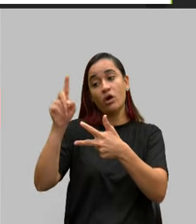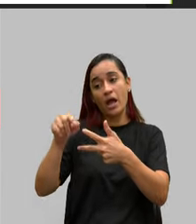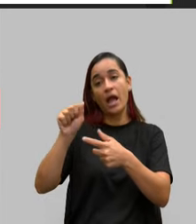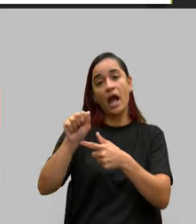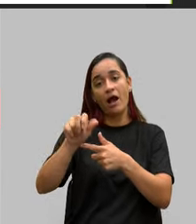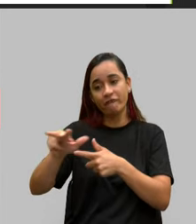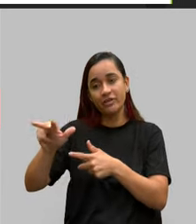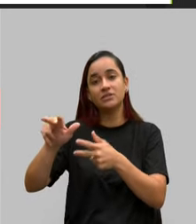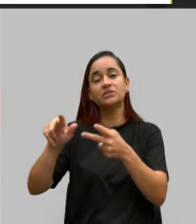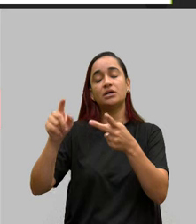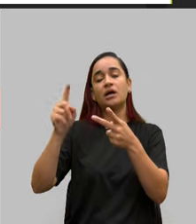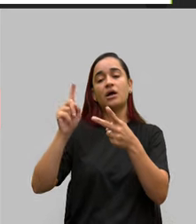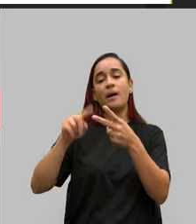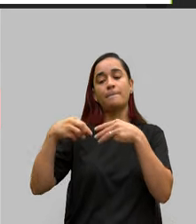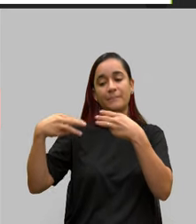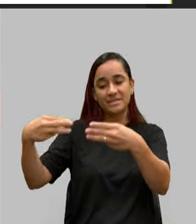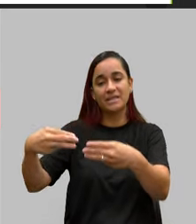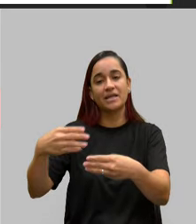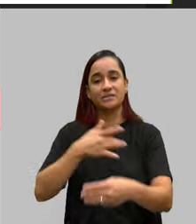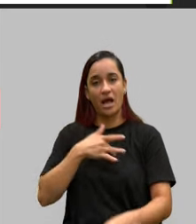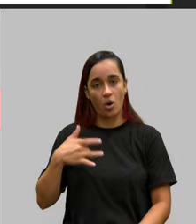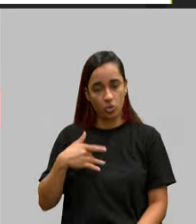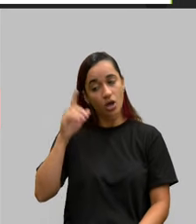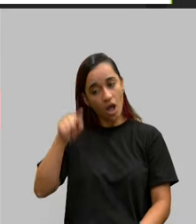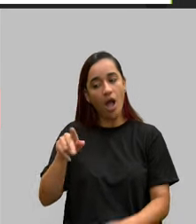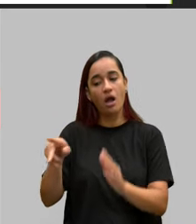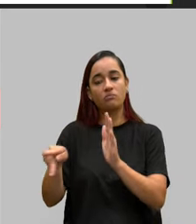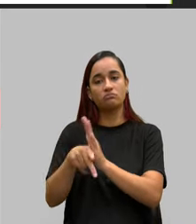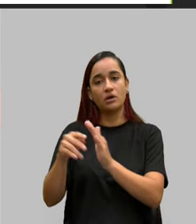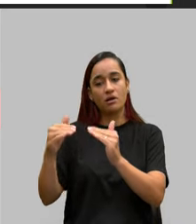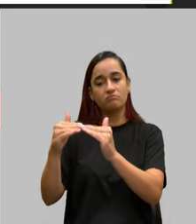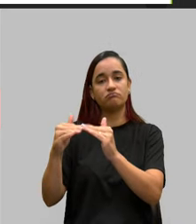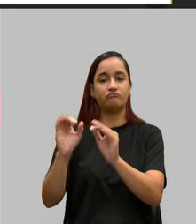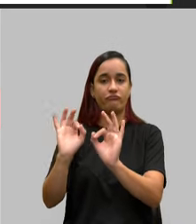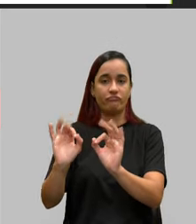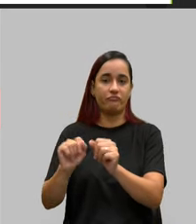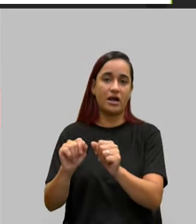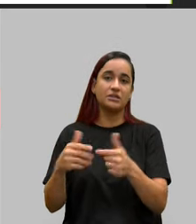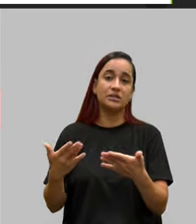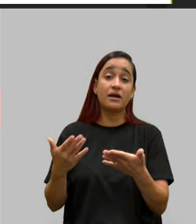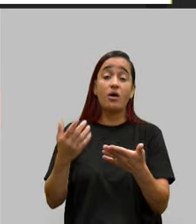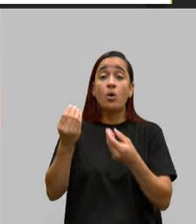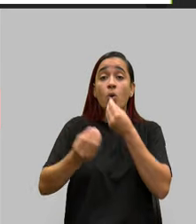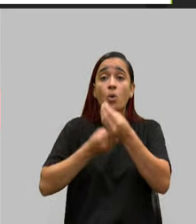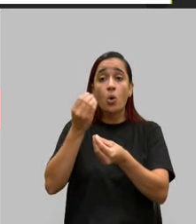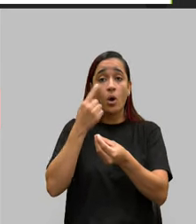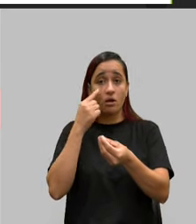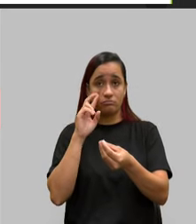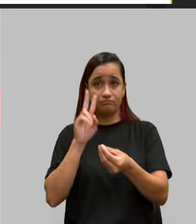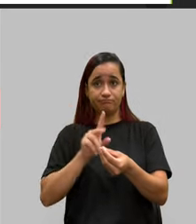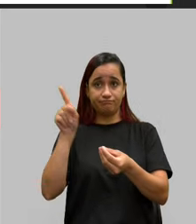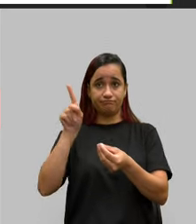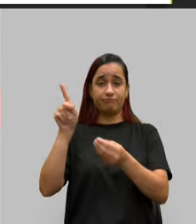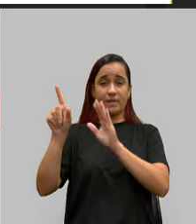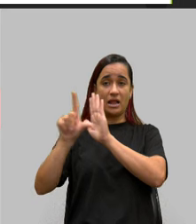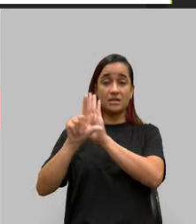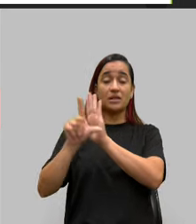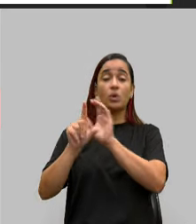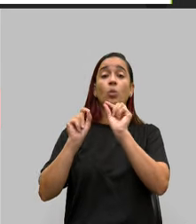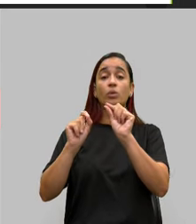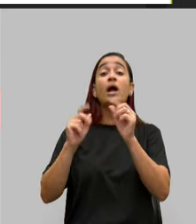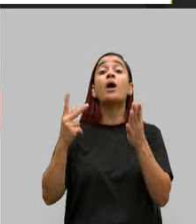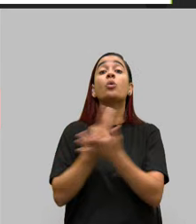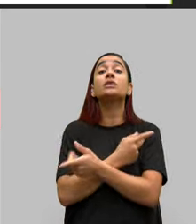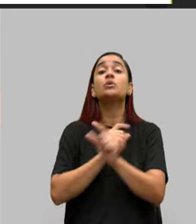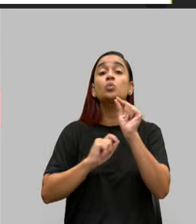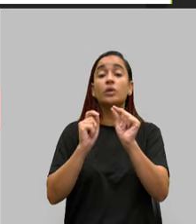que cumprir essa meta como não existe uma legislação e eu mostrei a fragilidade dessa legislação aqui o que que acontece a população vai pra